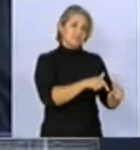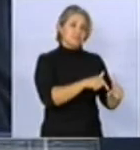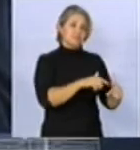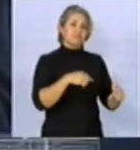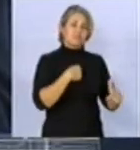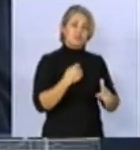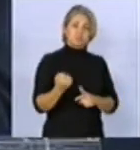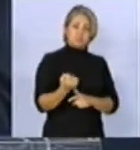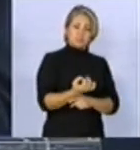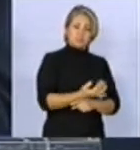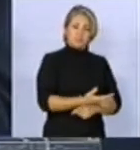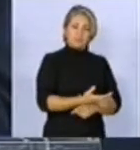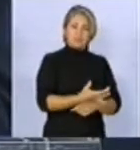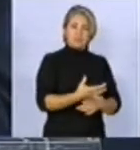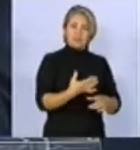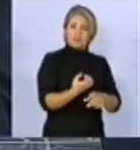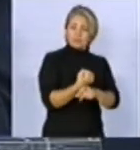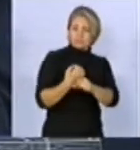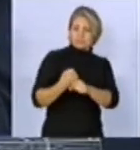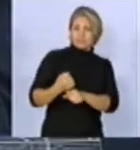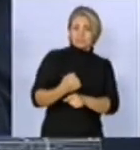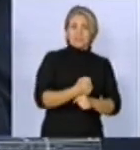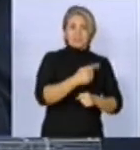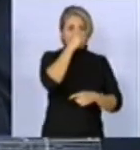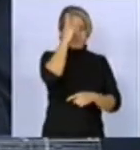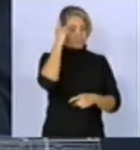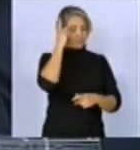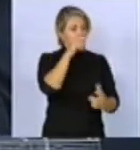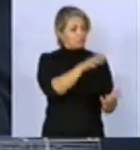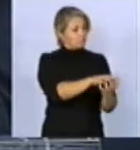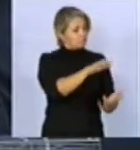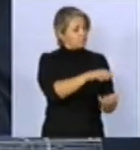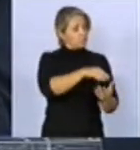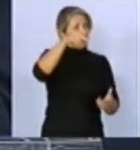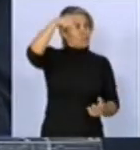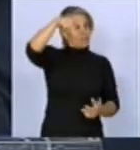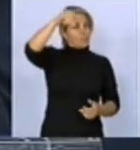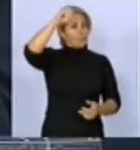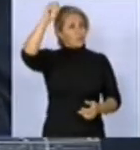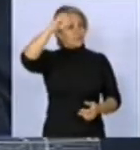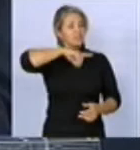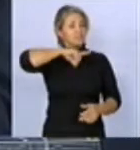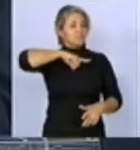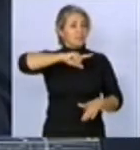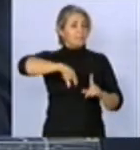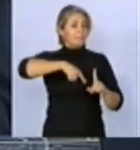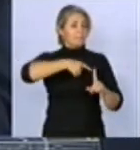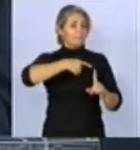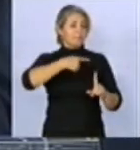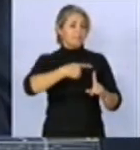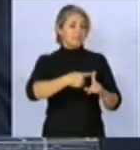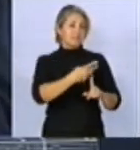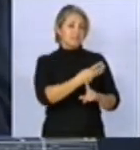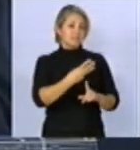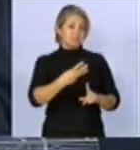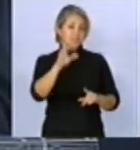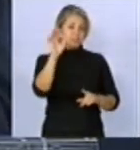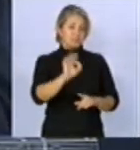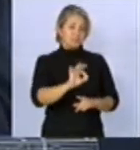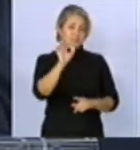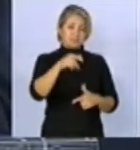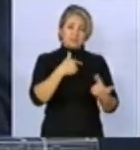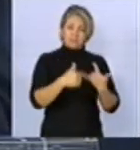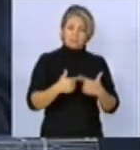Nossa Lá é uma uma equação onde o Nordeste equivale a doze por cento da renda mais trinta e três por cento do emprego